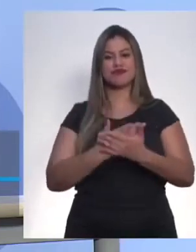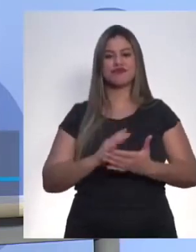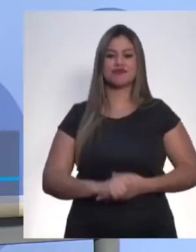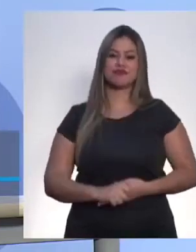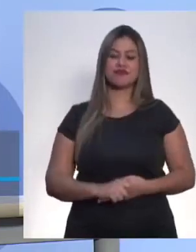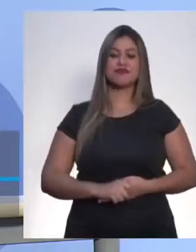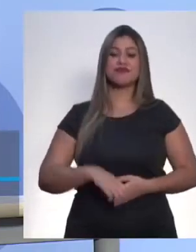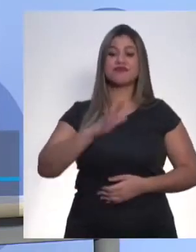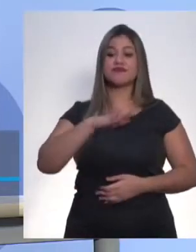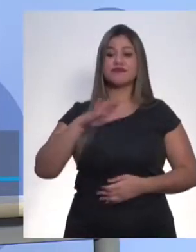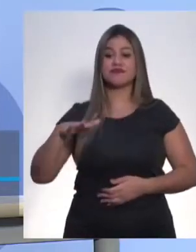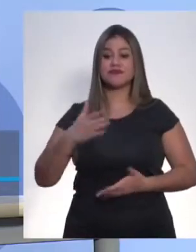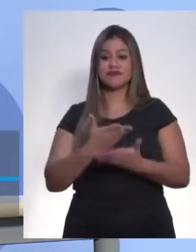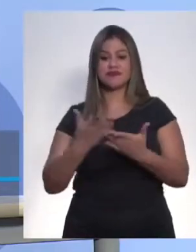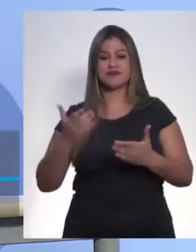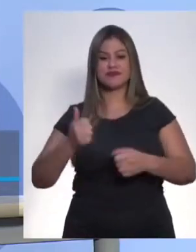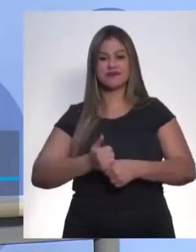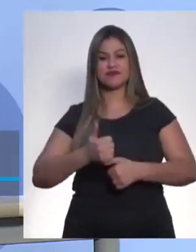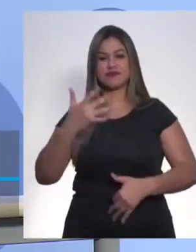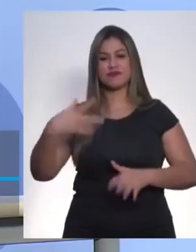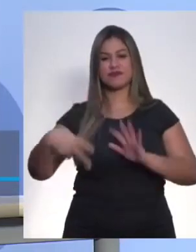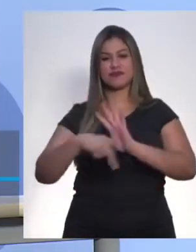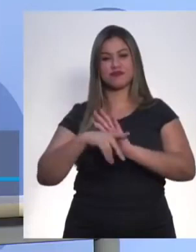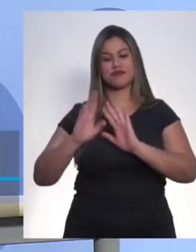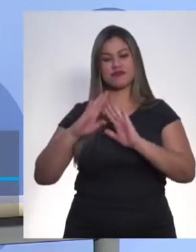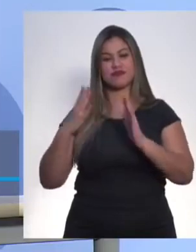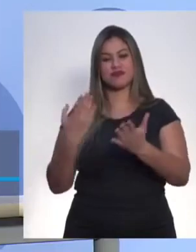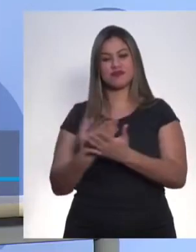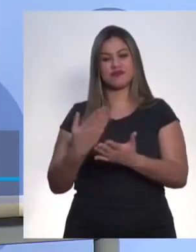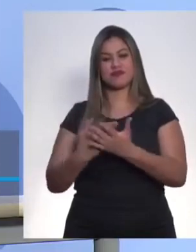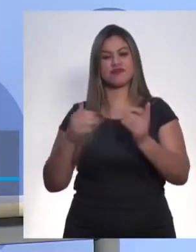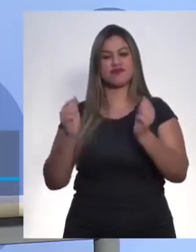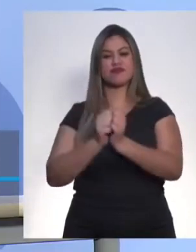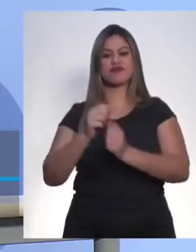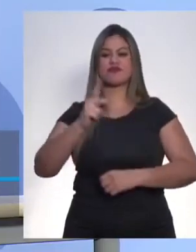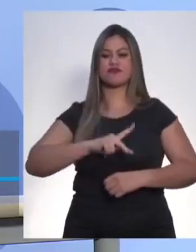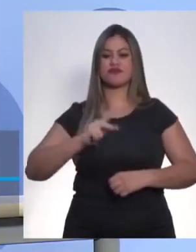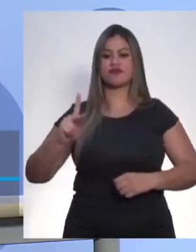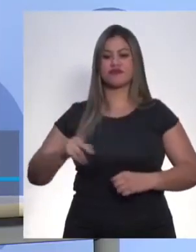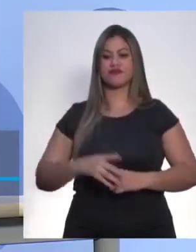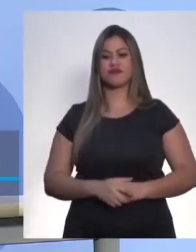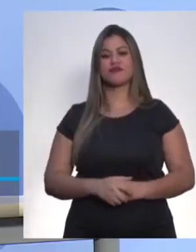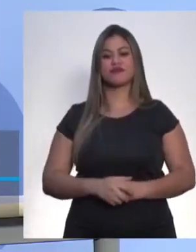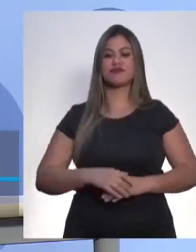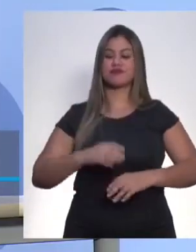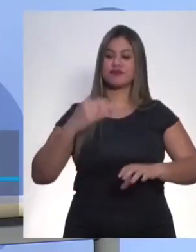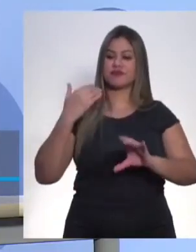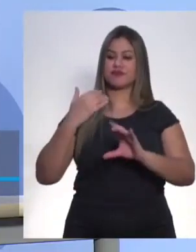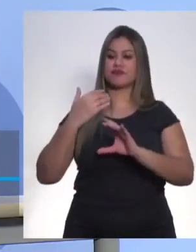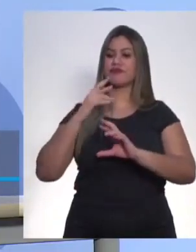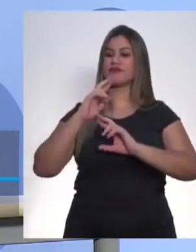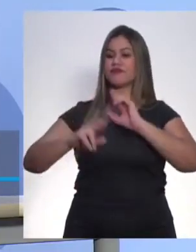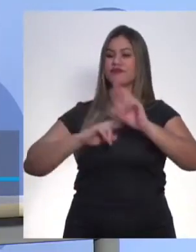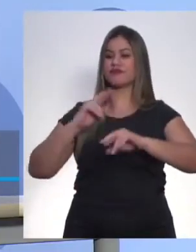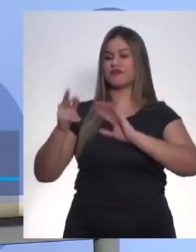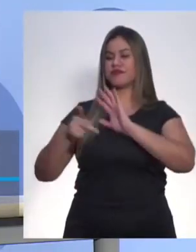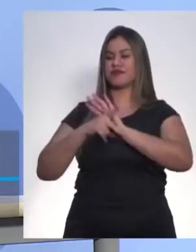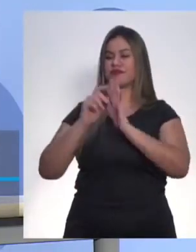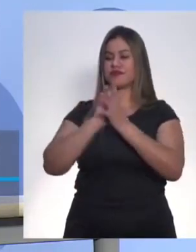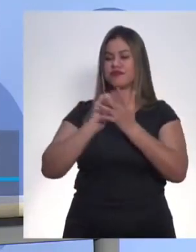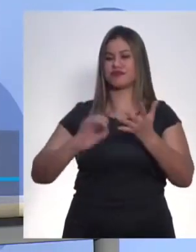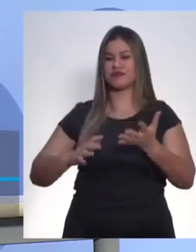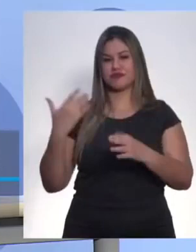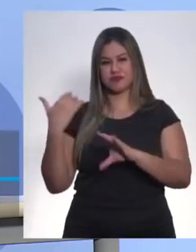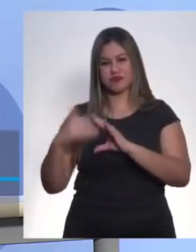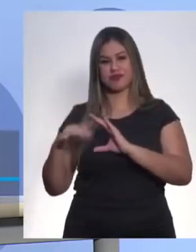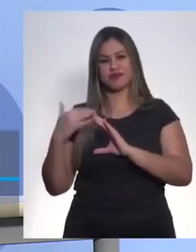Alunos, entrem lá no chat da sua escola com o seu professor. Mande as respostas das atividades para eles.